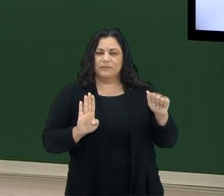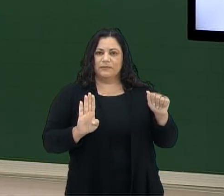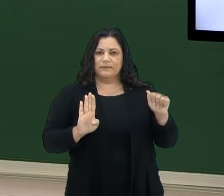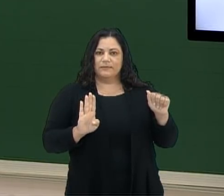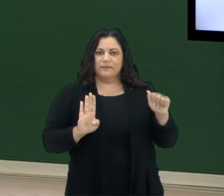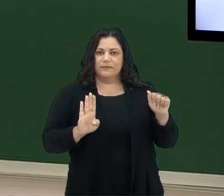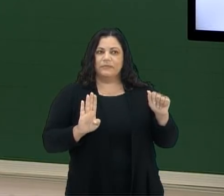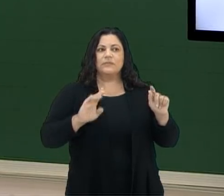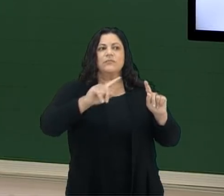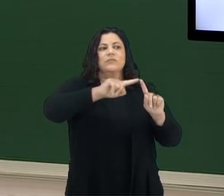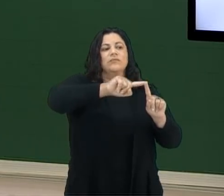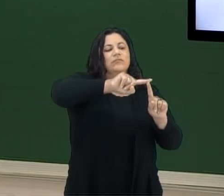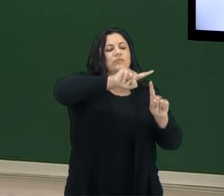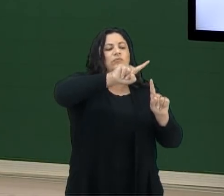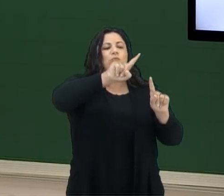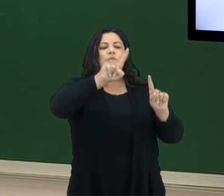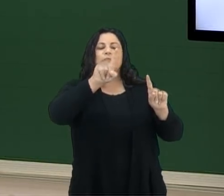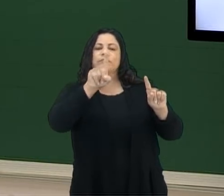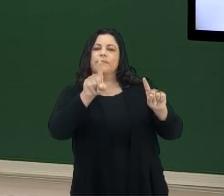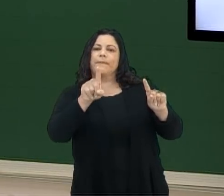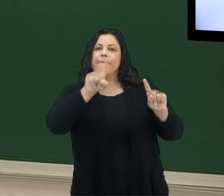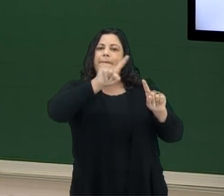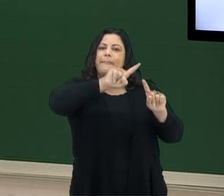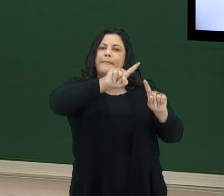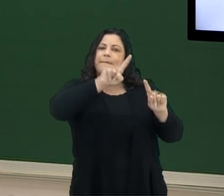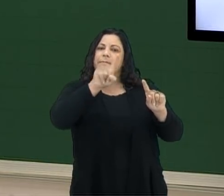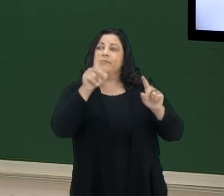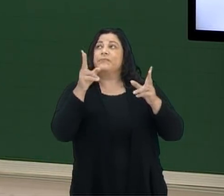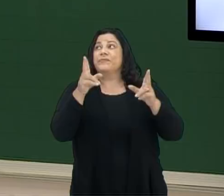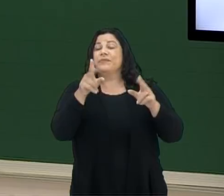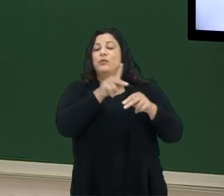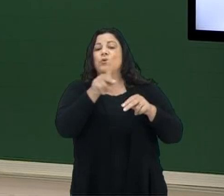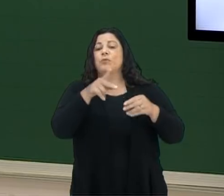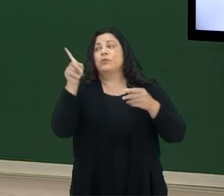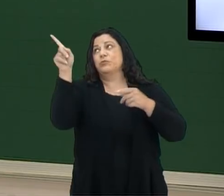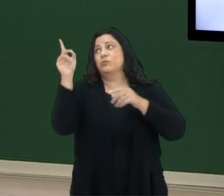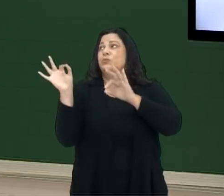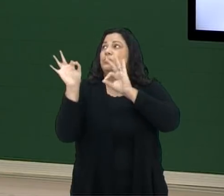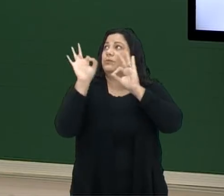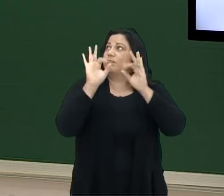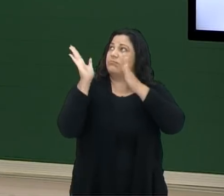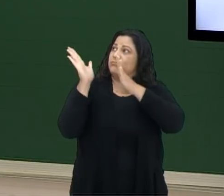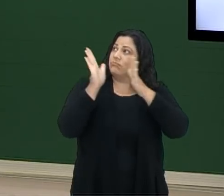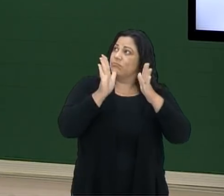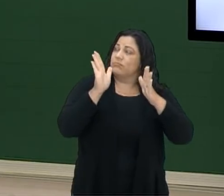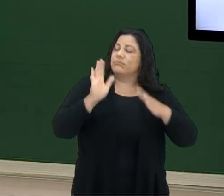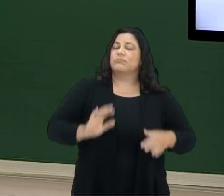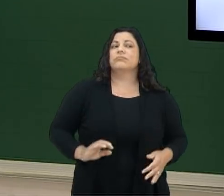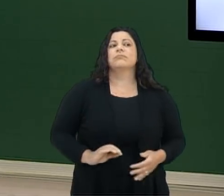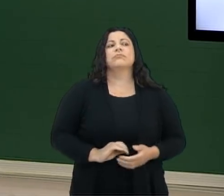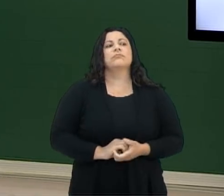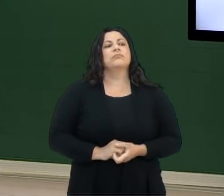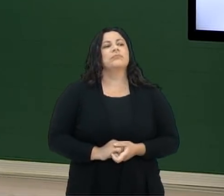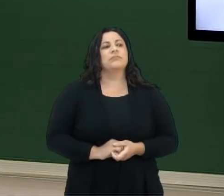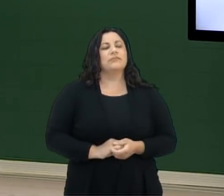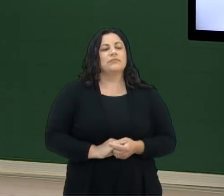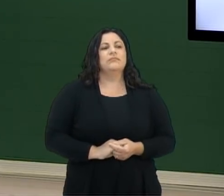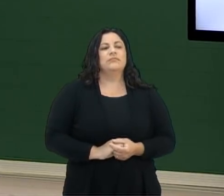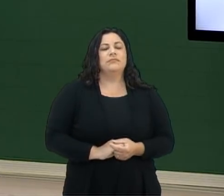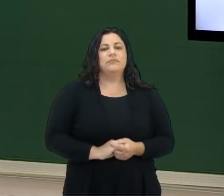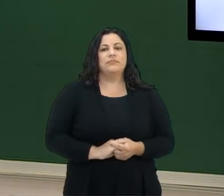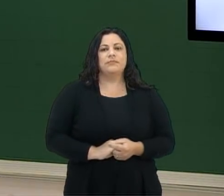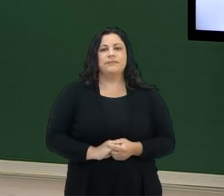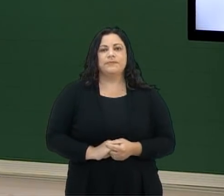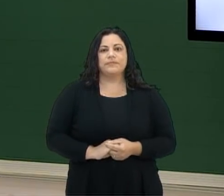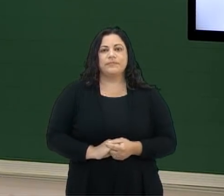Tá. Trace um arco. Tá lá, mais lá em cima um pouquinho. Pronto. Mesma coisa do outro lado. Com a ponta seca em B, mesma